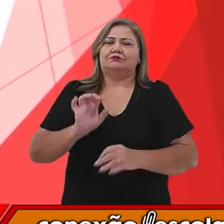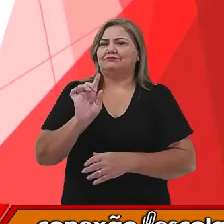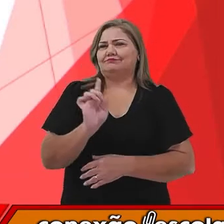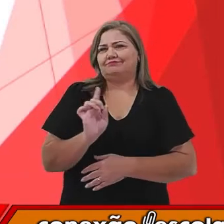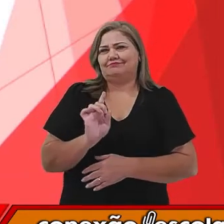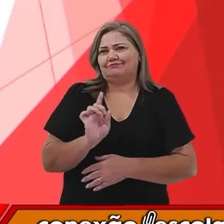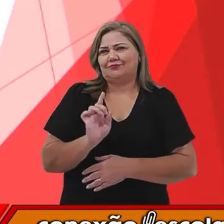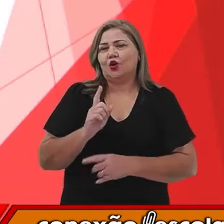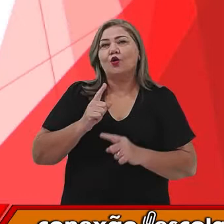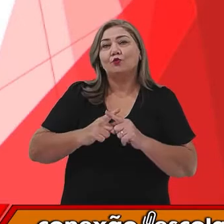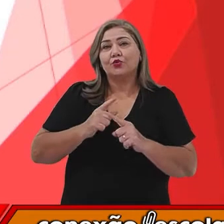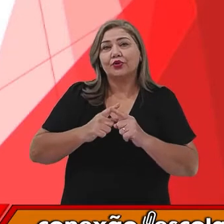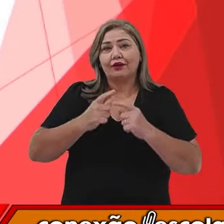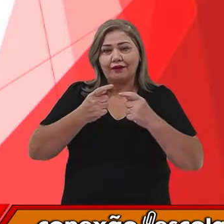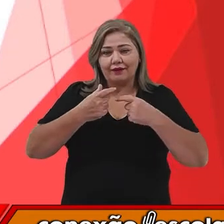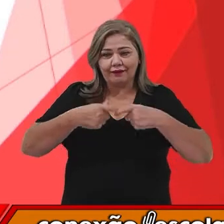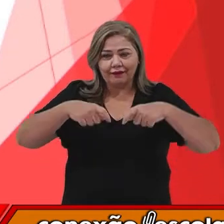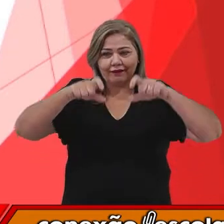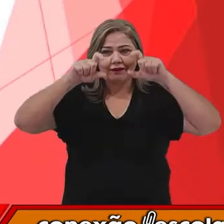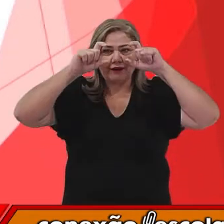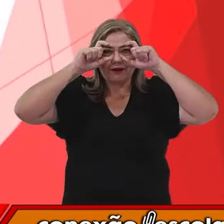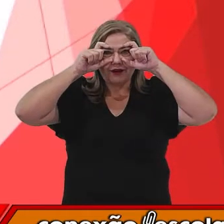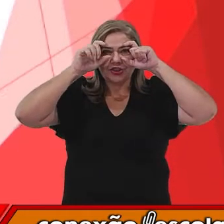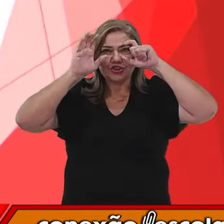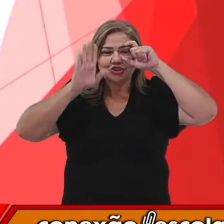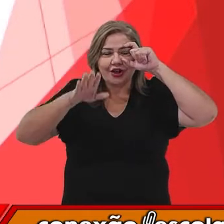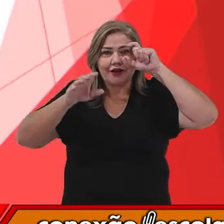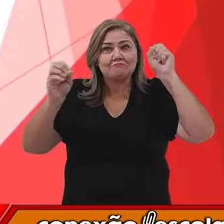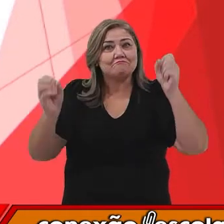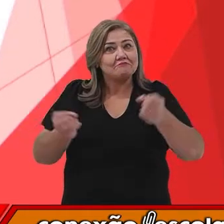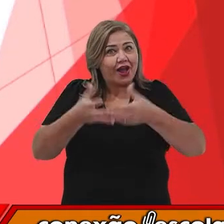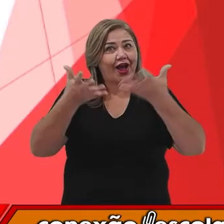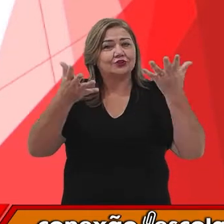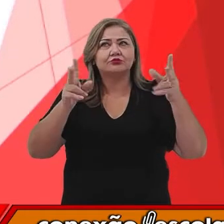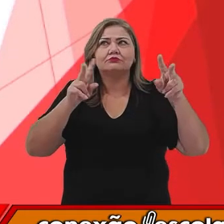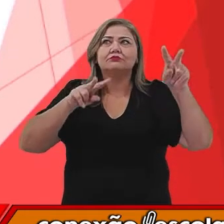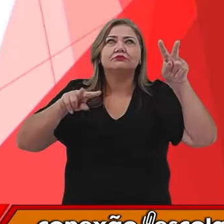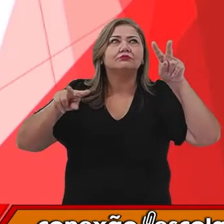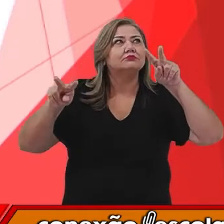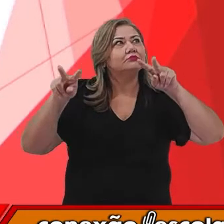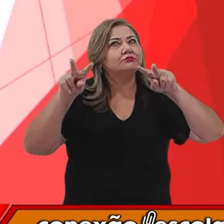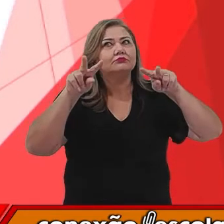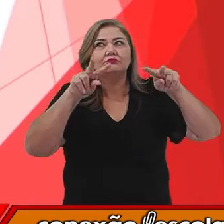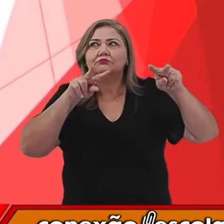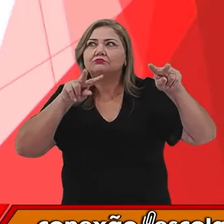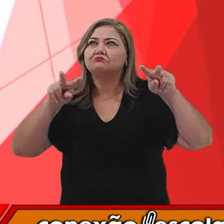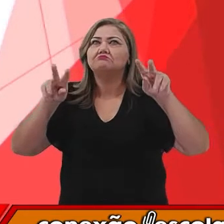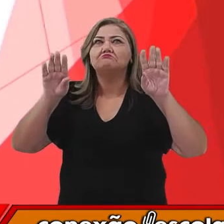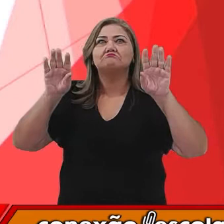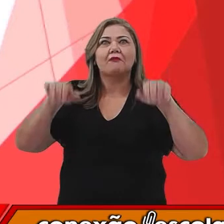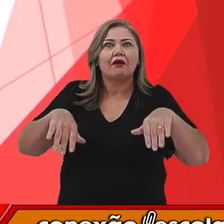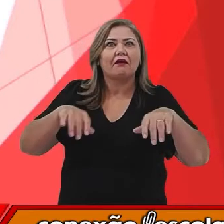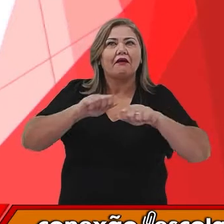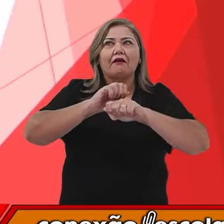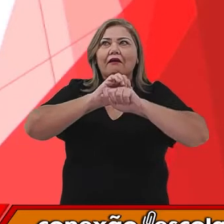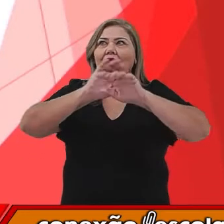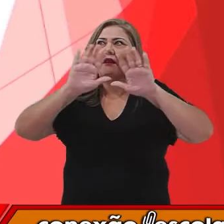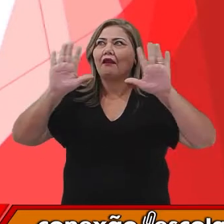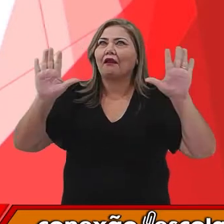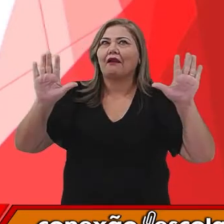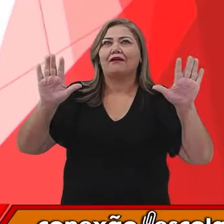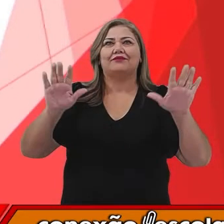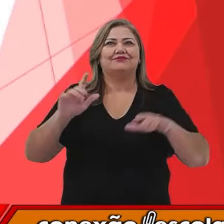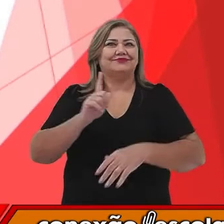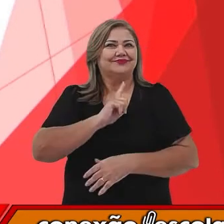mentira. Porque os óculos foram mágicos para mim. Agora eu podia enxergar direito e podia ver coisas que